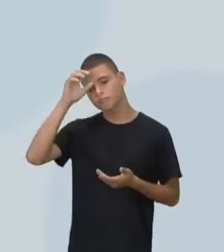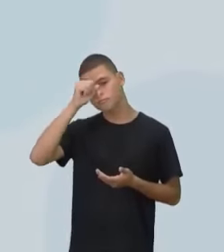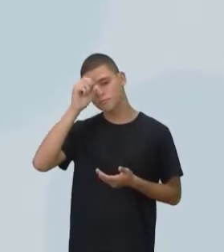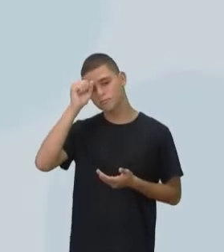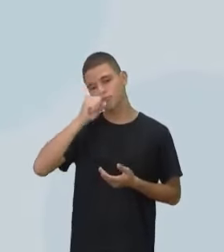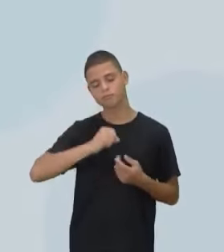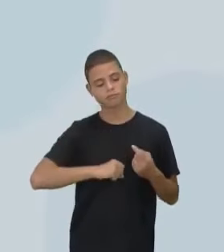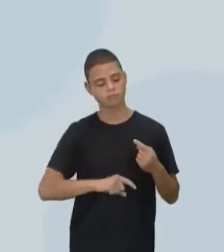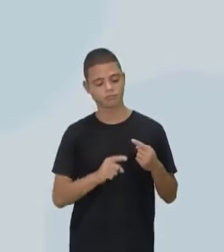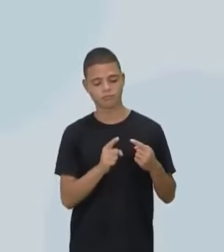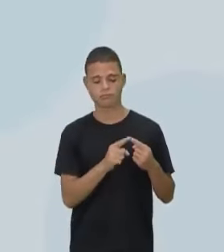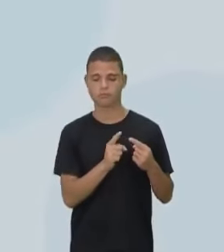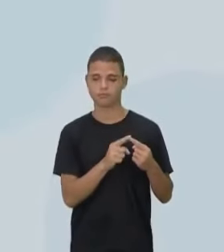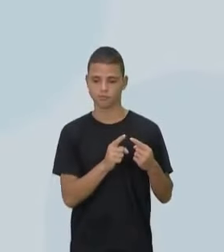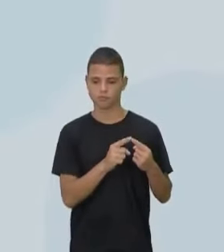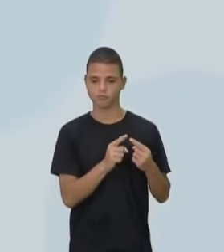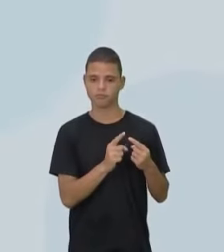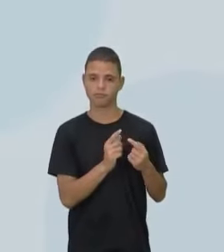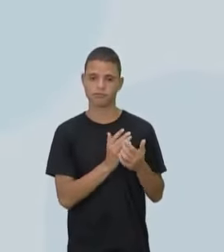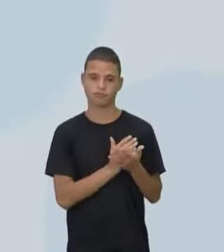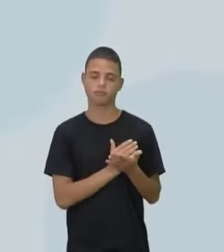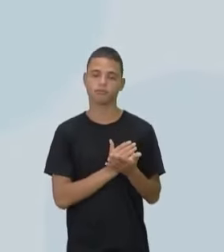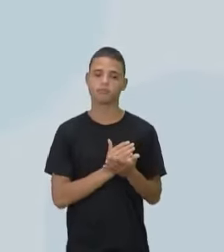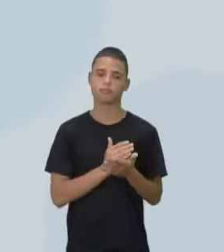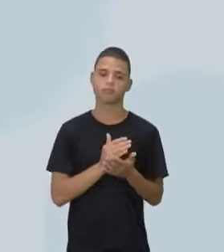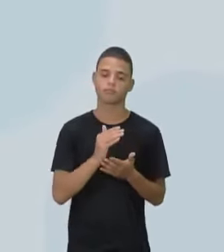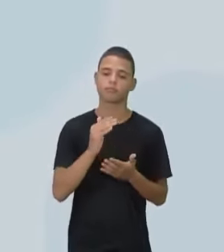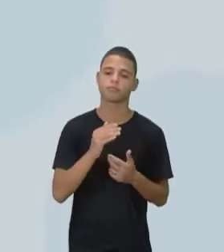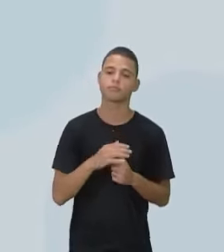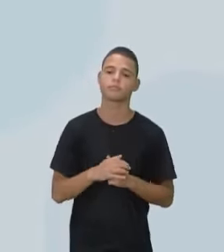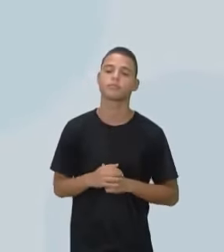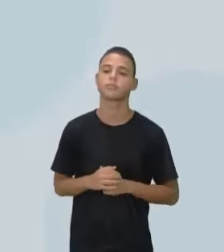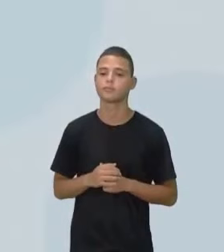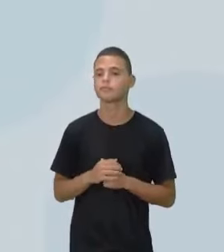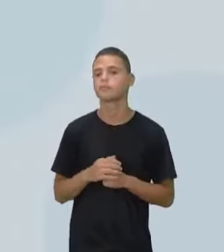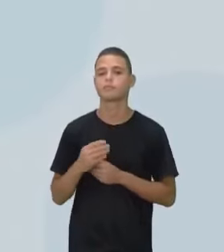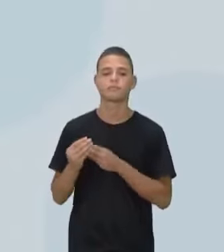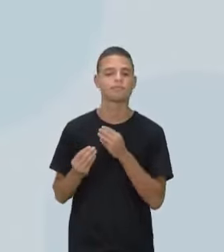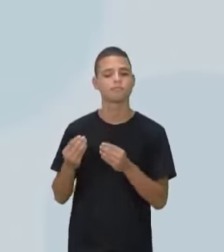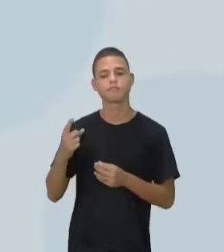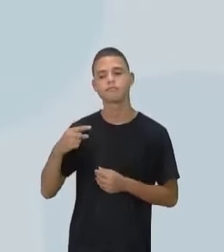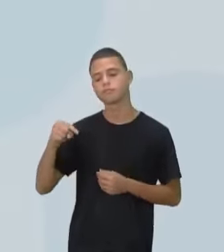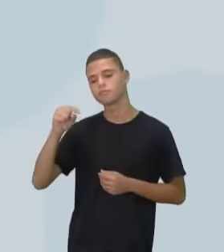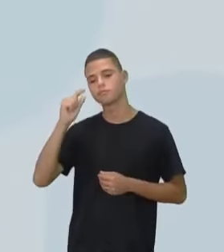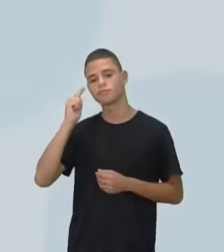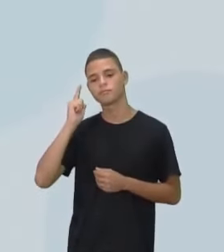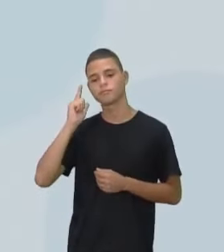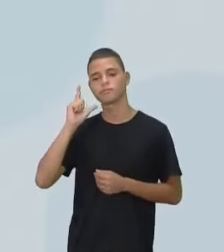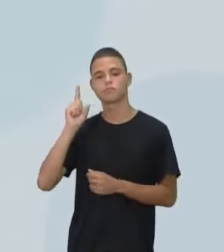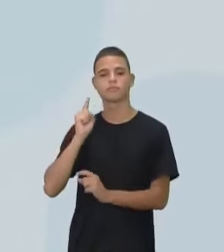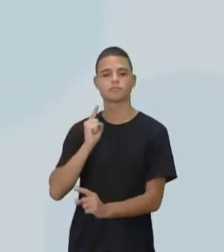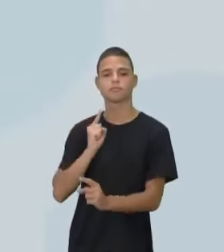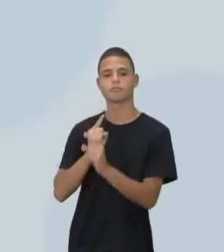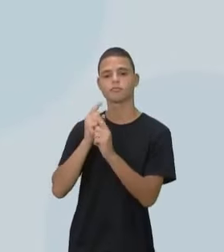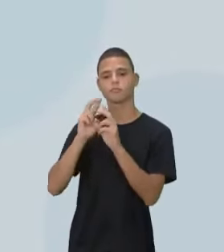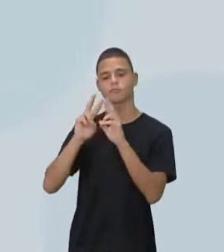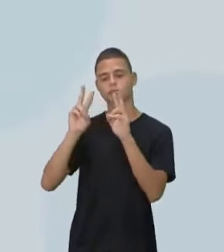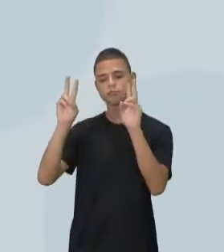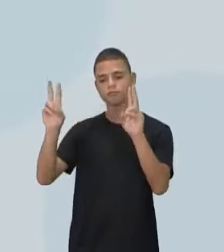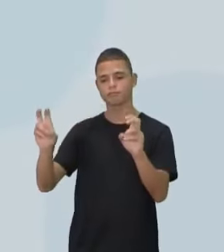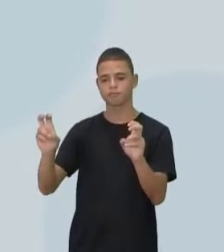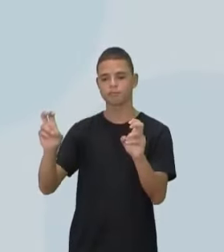primeira parte, então, da formação de hoje, a gente vai trazer, né, como que a gente consegue encontrar esse tema, né, de